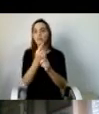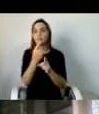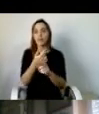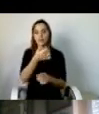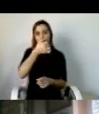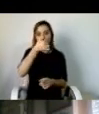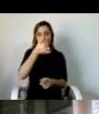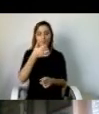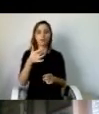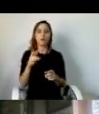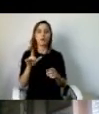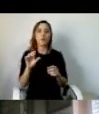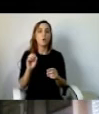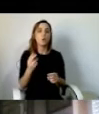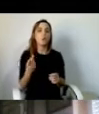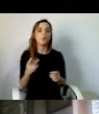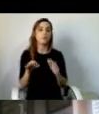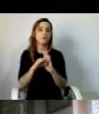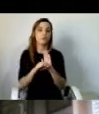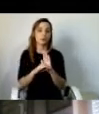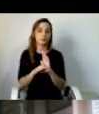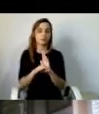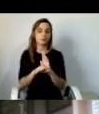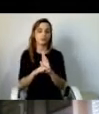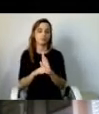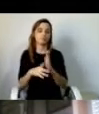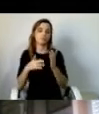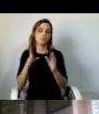de programas de formação profissional.